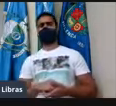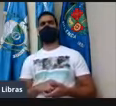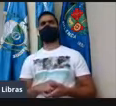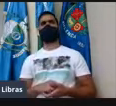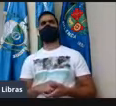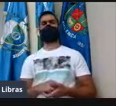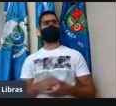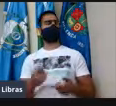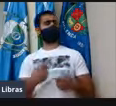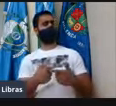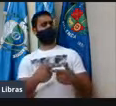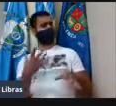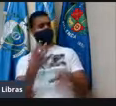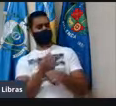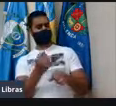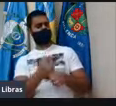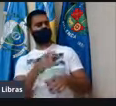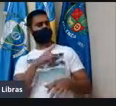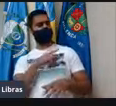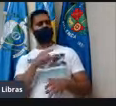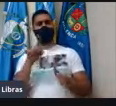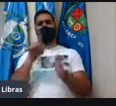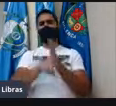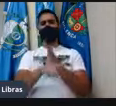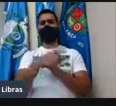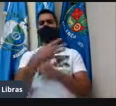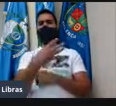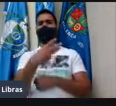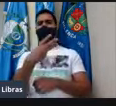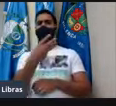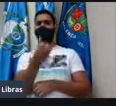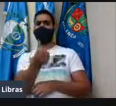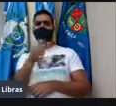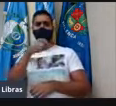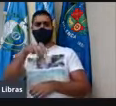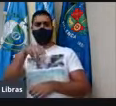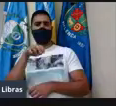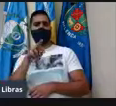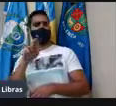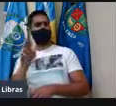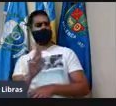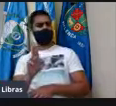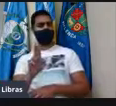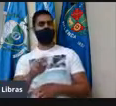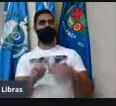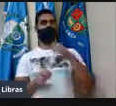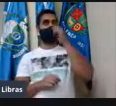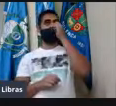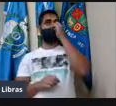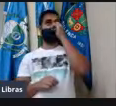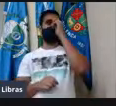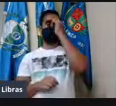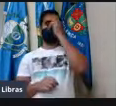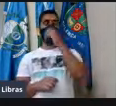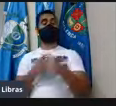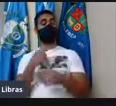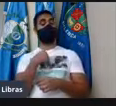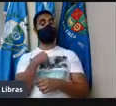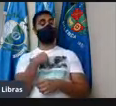Porque, olha só, o cálculo atuarial está dando um déficit de 436 milhões. Eu falei, olha só,